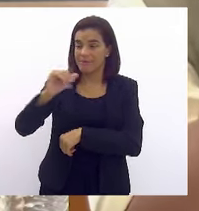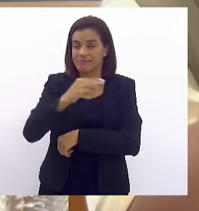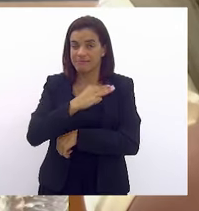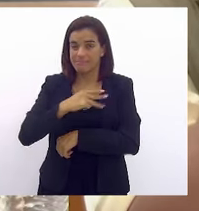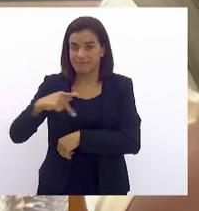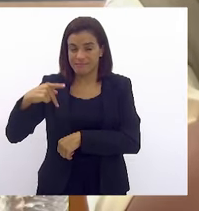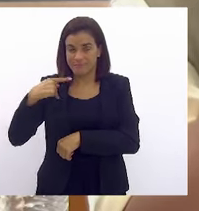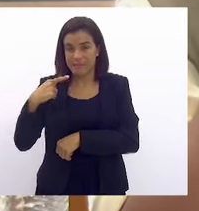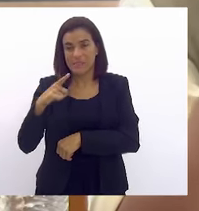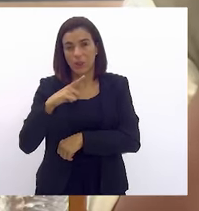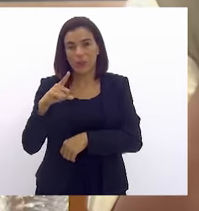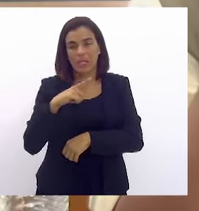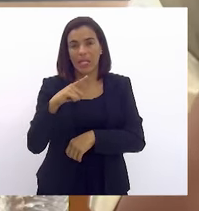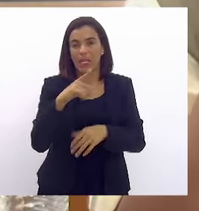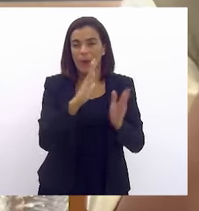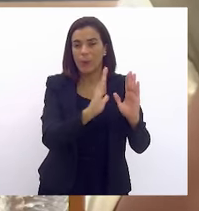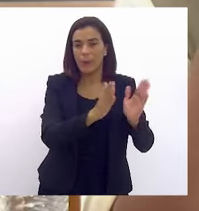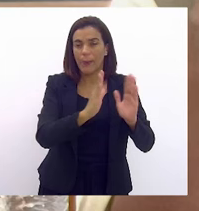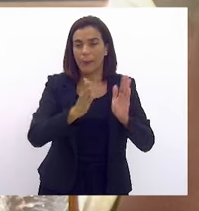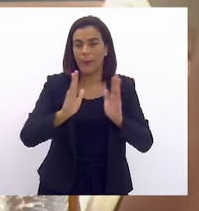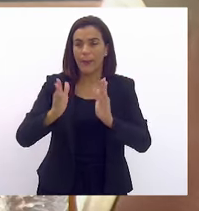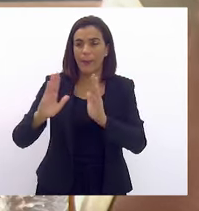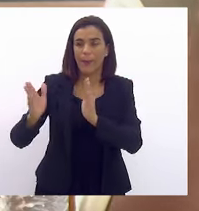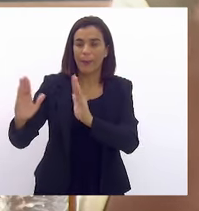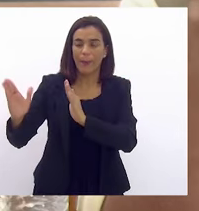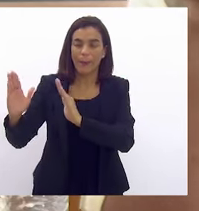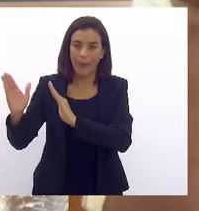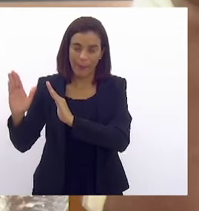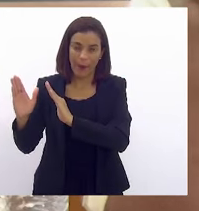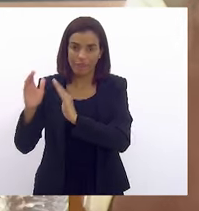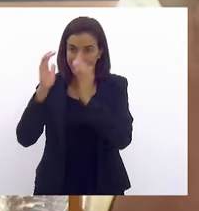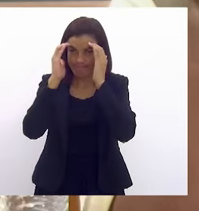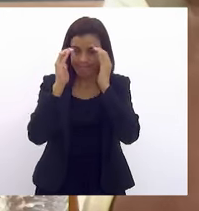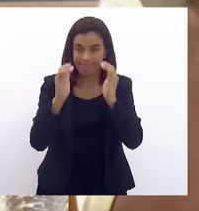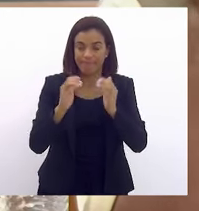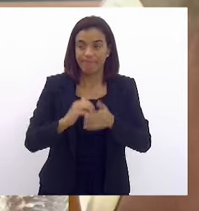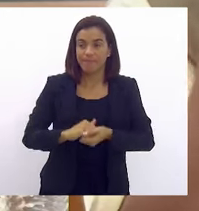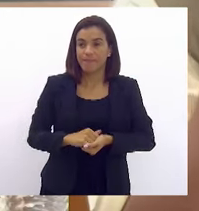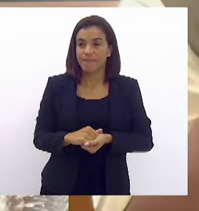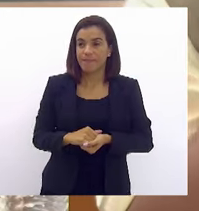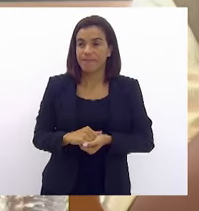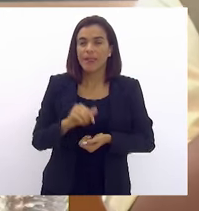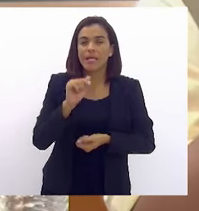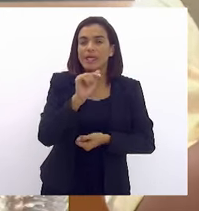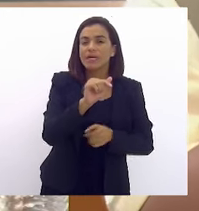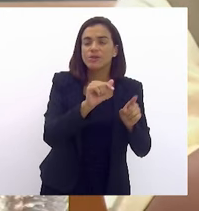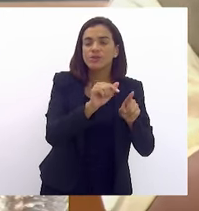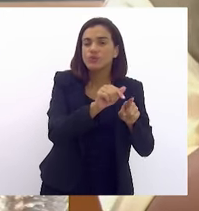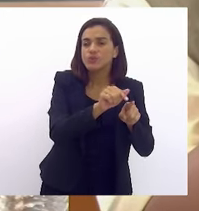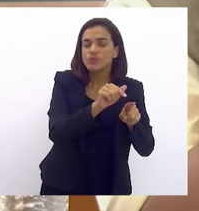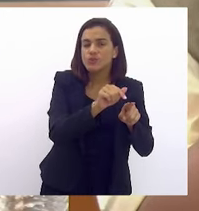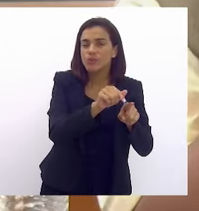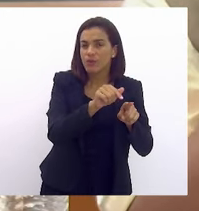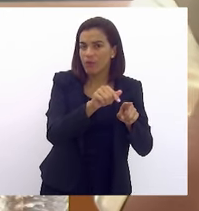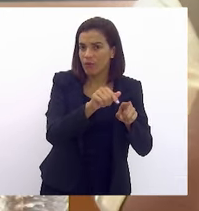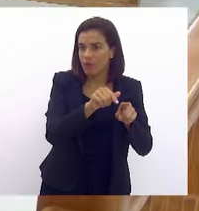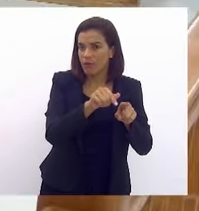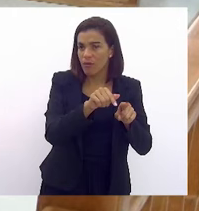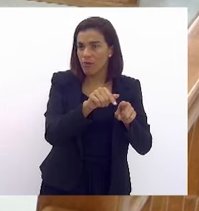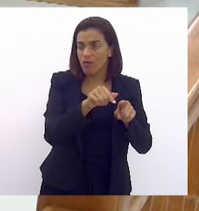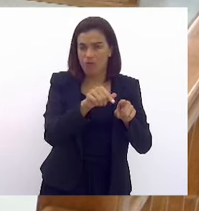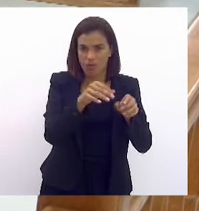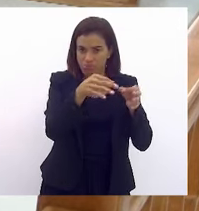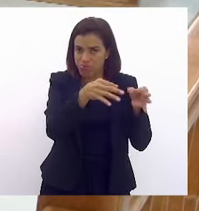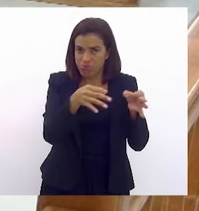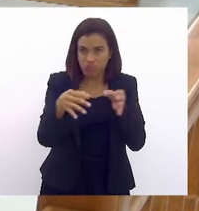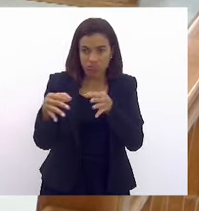tem todo um rito de procedimentos que tem que ser observado. Mas isso foi tirado EIA, bonitinho e tal? Não